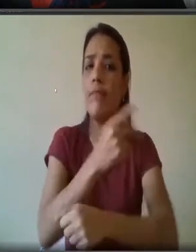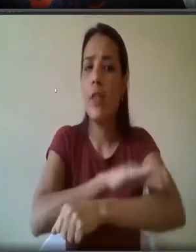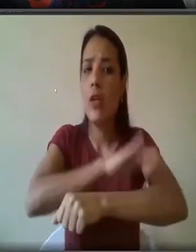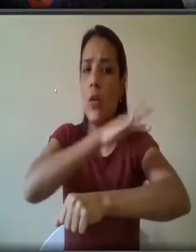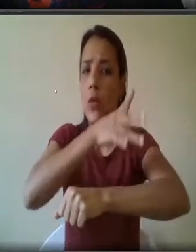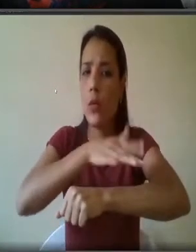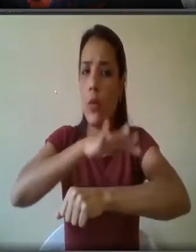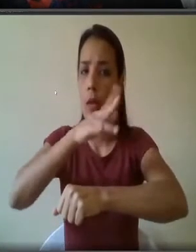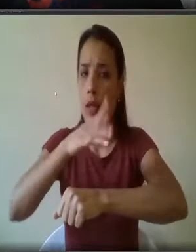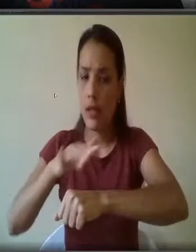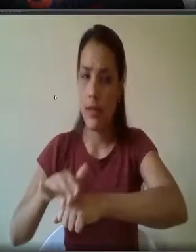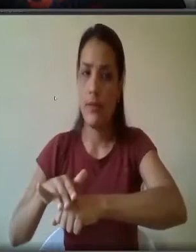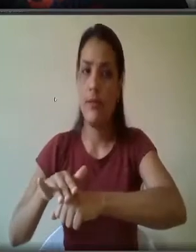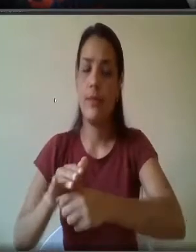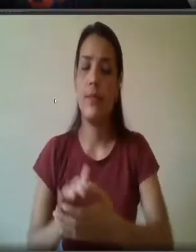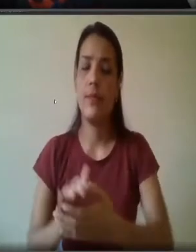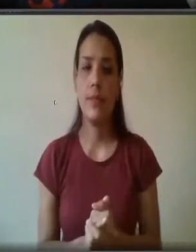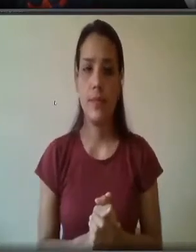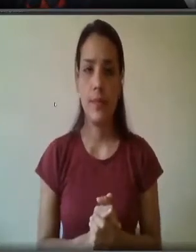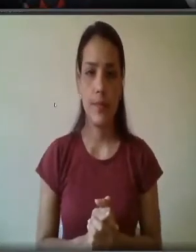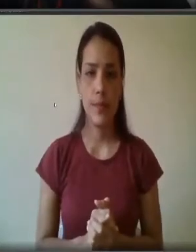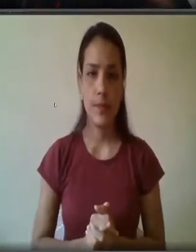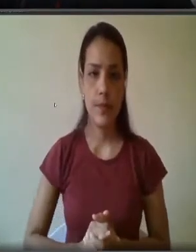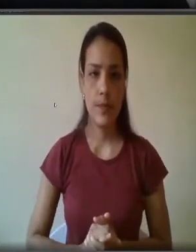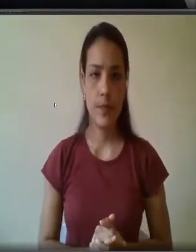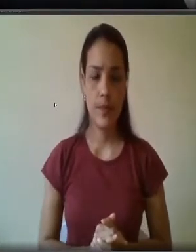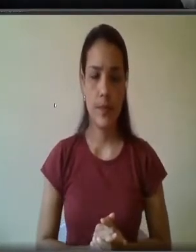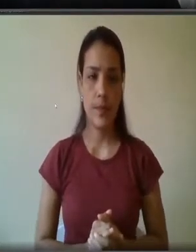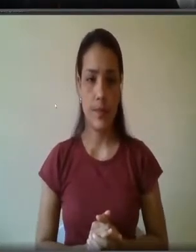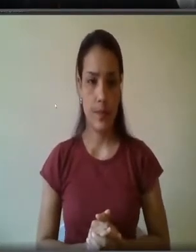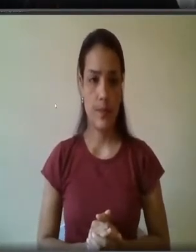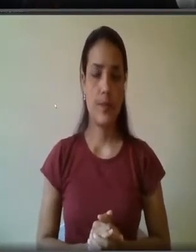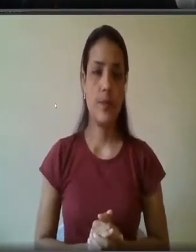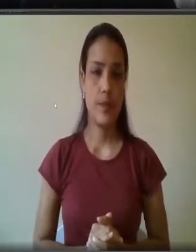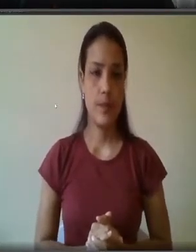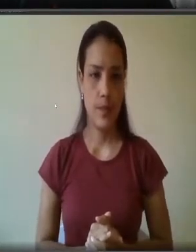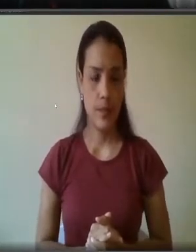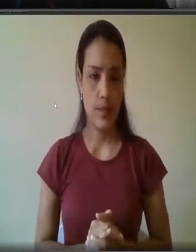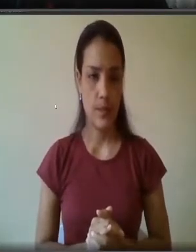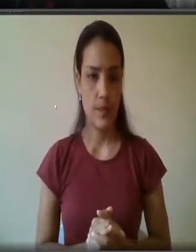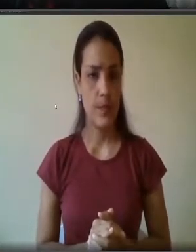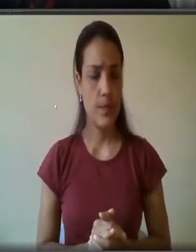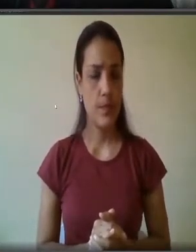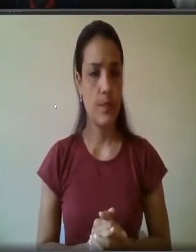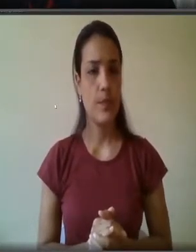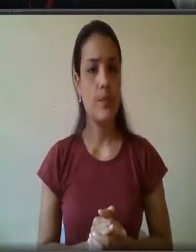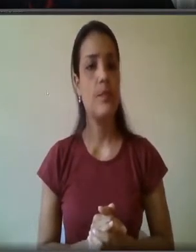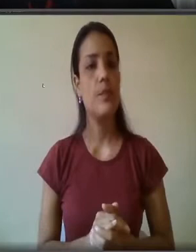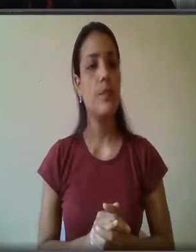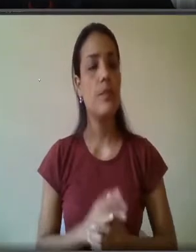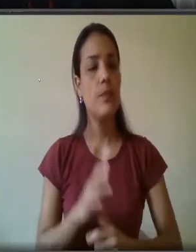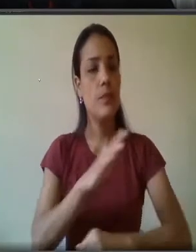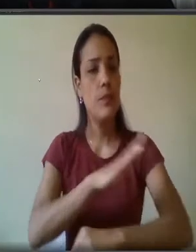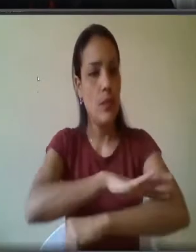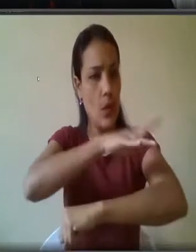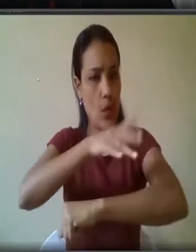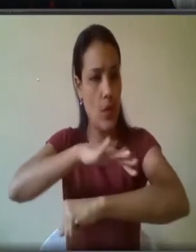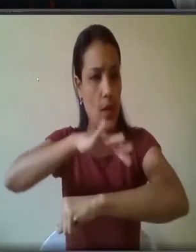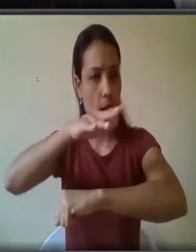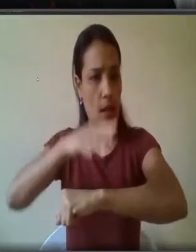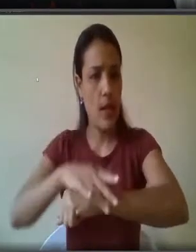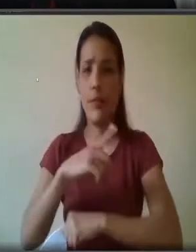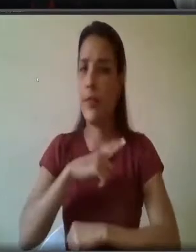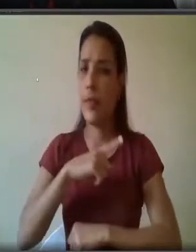temos no relevo, essa superfície que está posta aí para nós temos dois